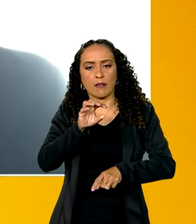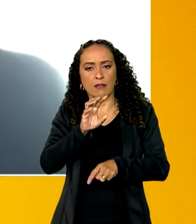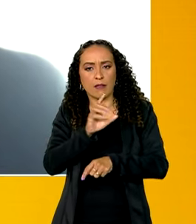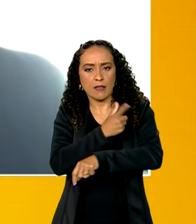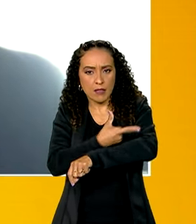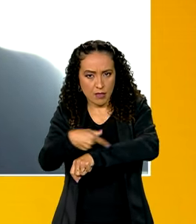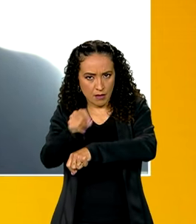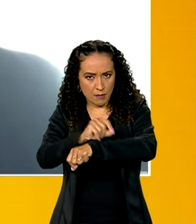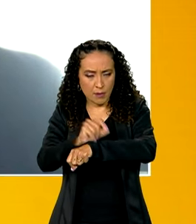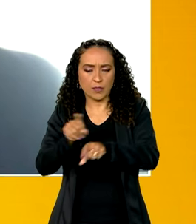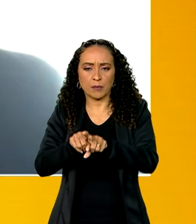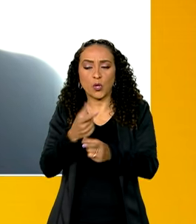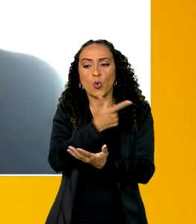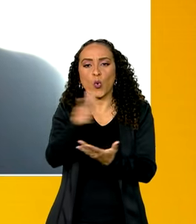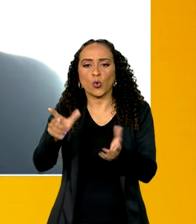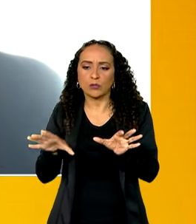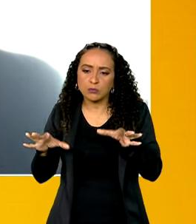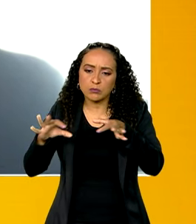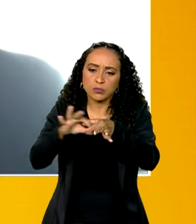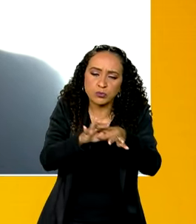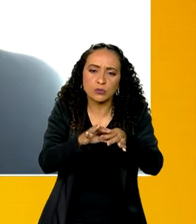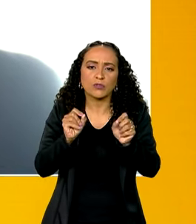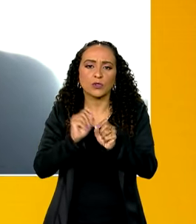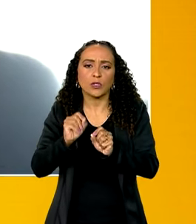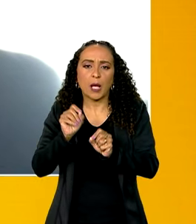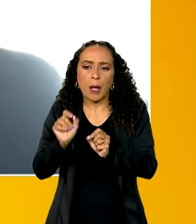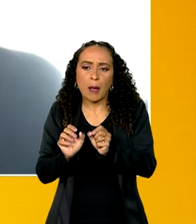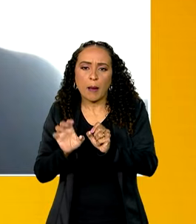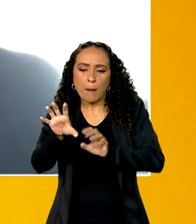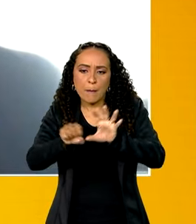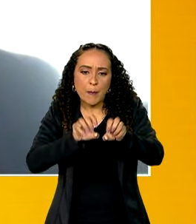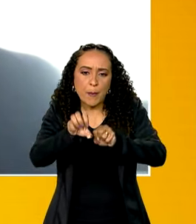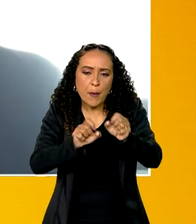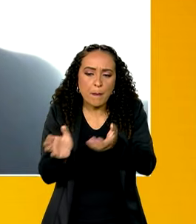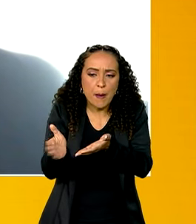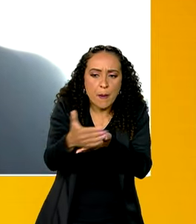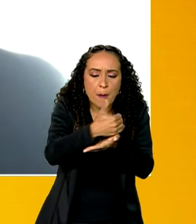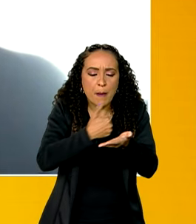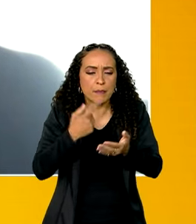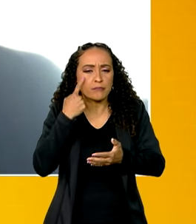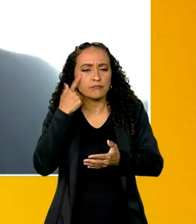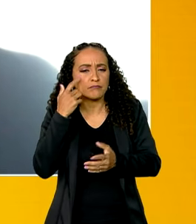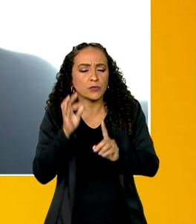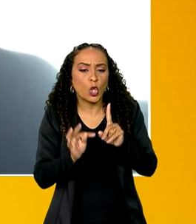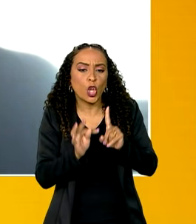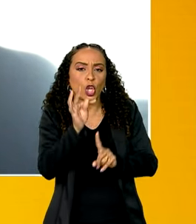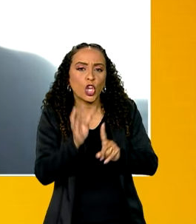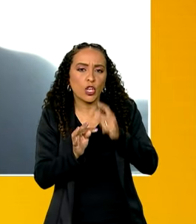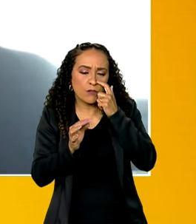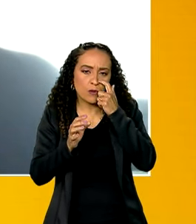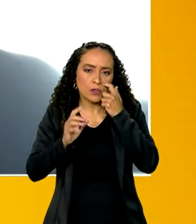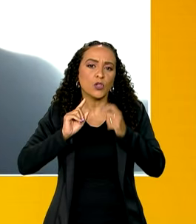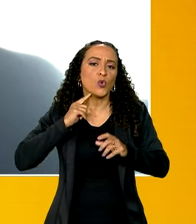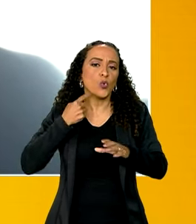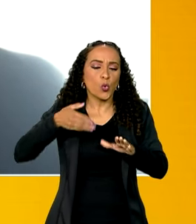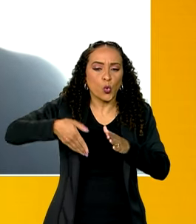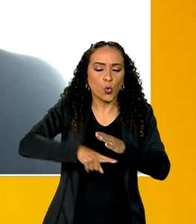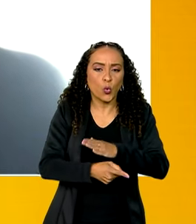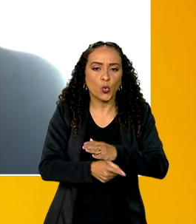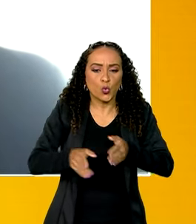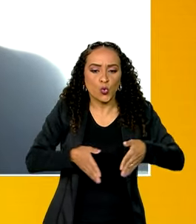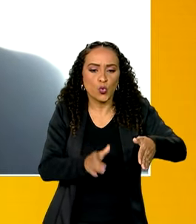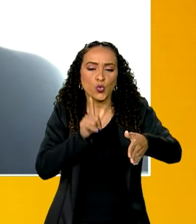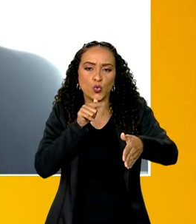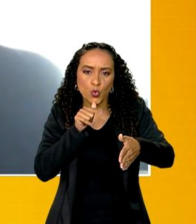entidades estão fazendo a coleta para fazer a questão do nível de contaminação dos rios por mercúrio.